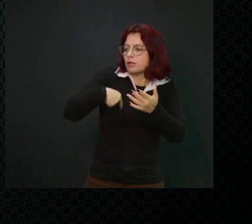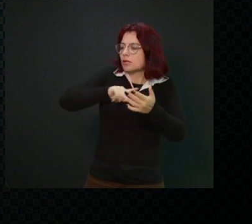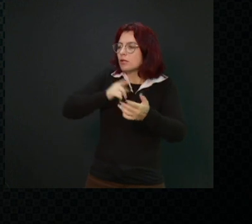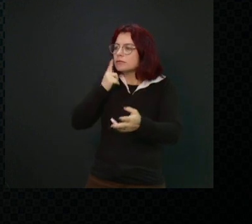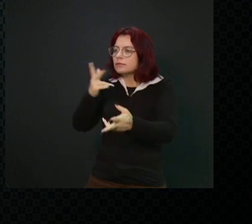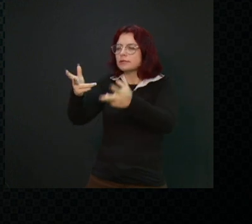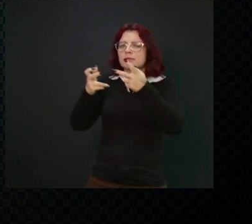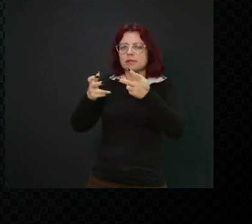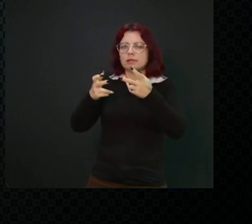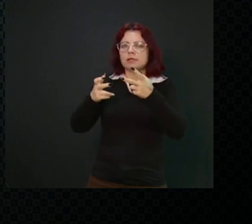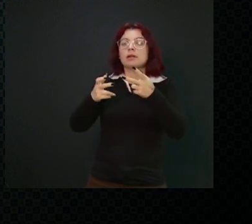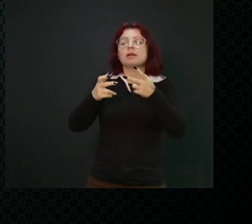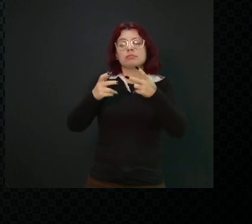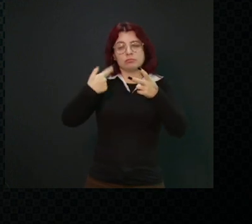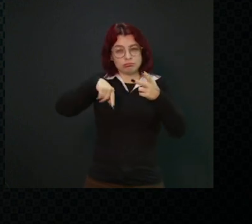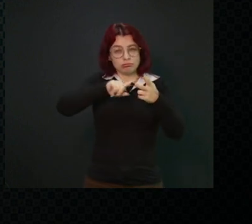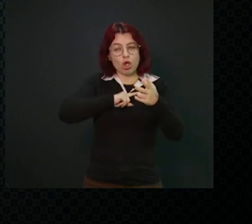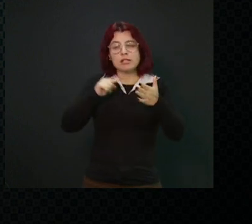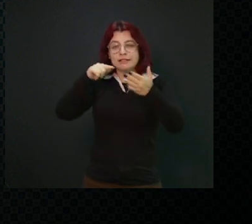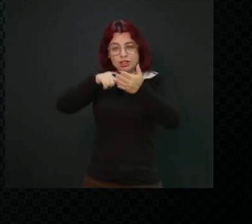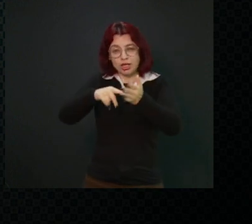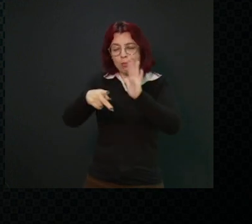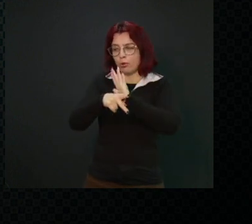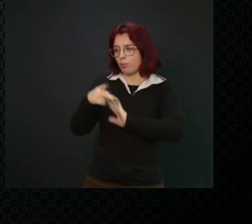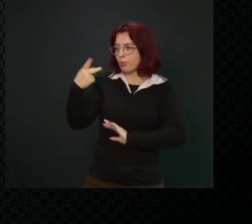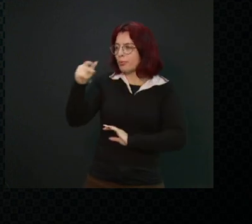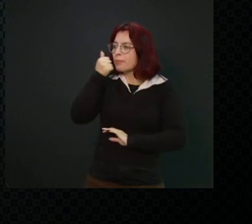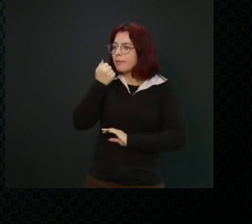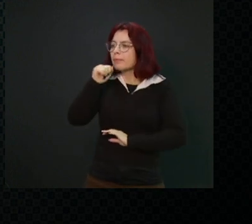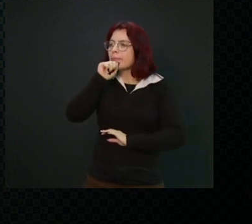levou no oftalmo, tudo. Hoje ele teve uma